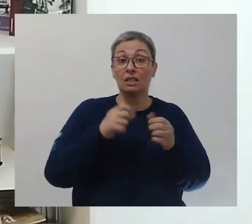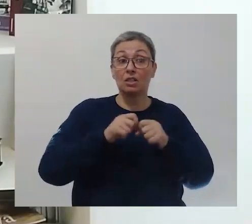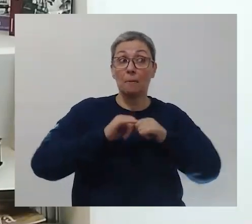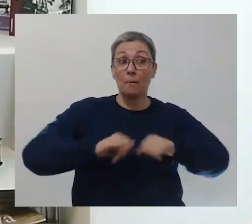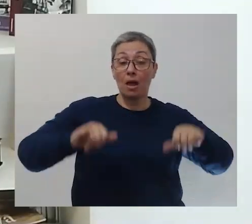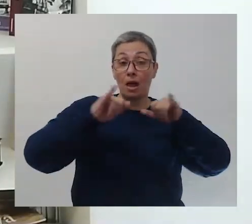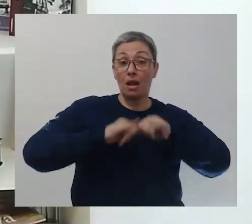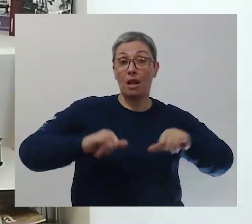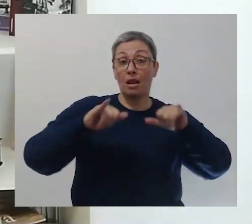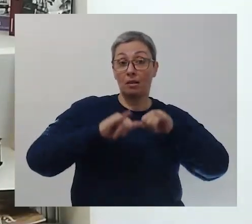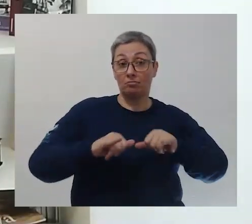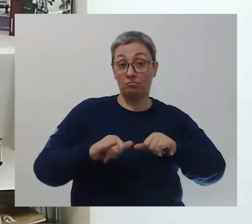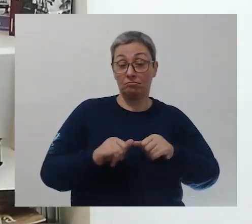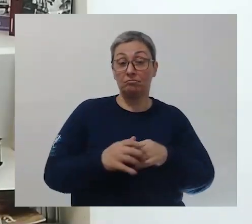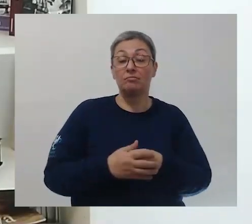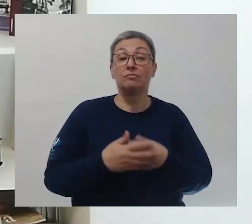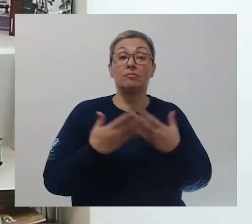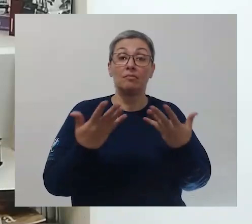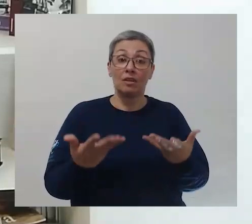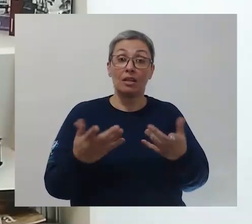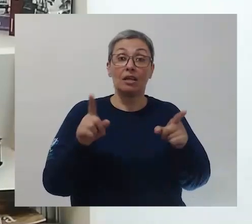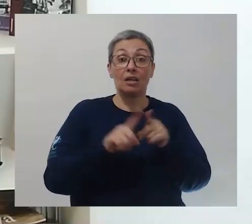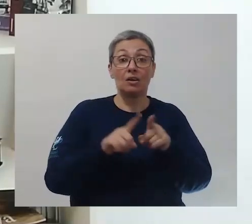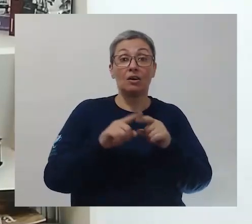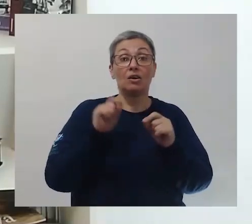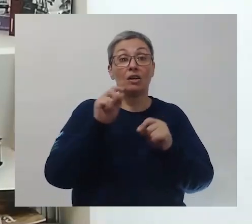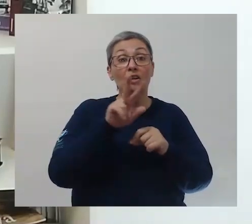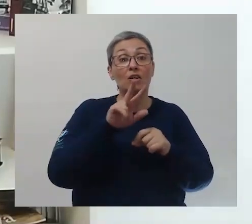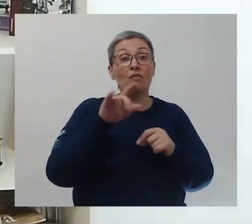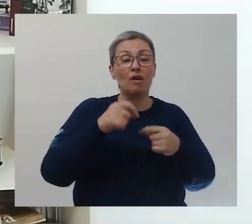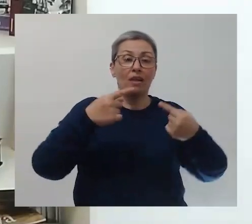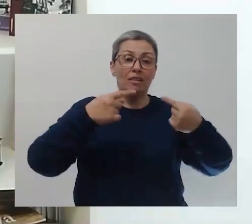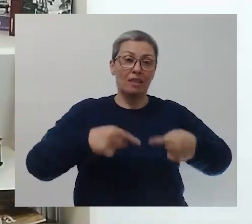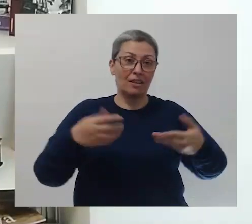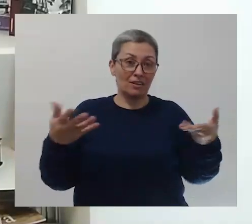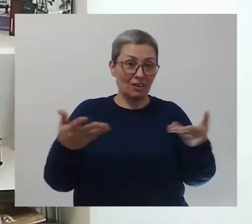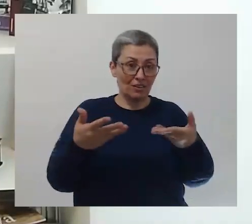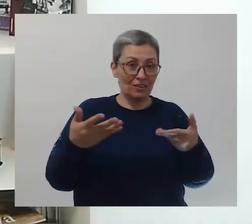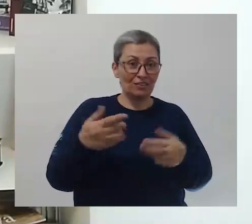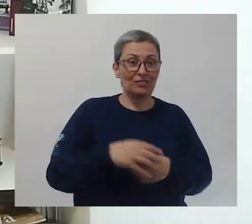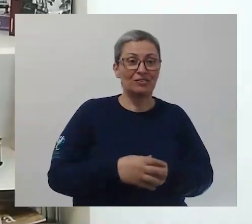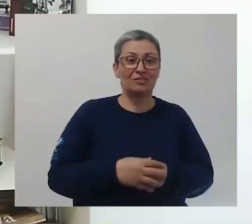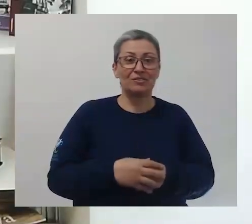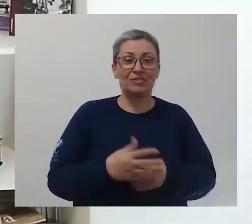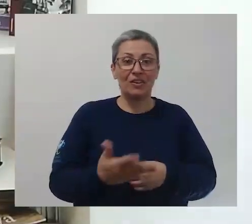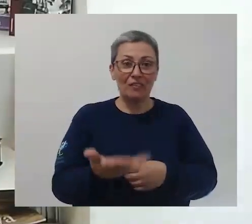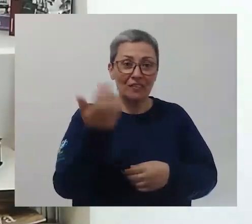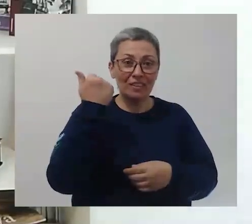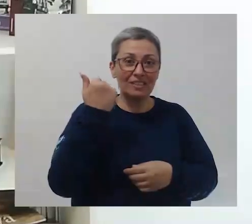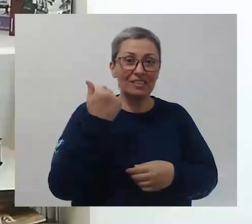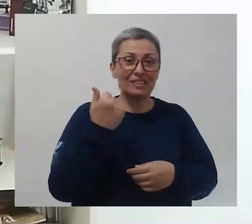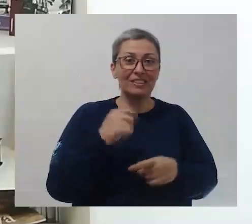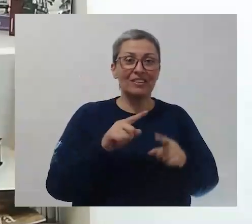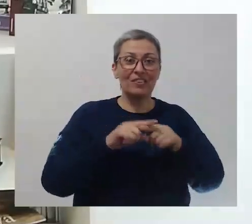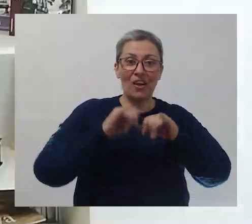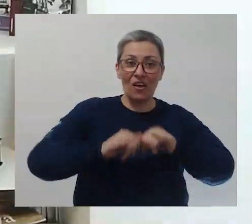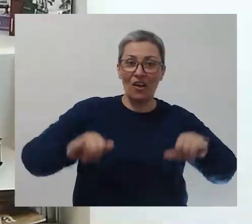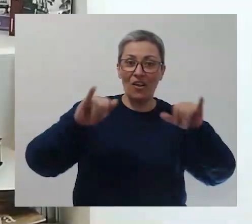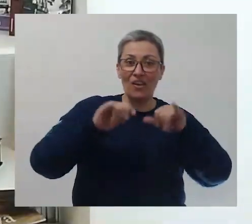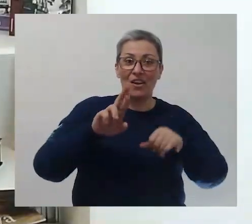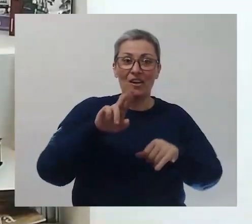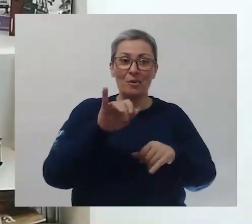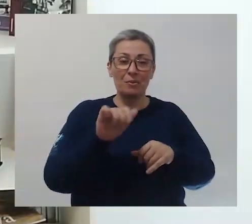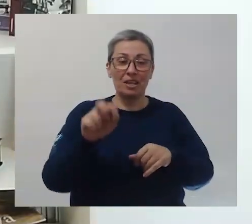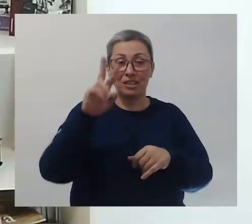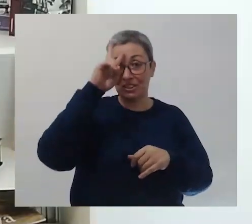propagar, divulgar, espalhar. E esse será o nosso desafio para vocês hoje. Let's spread the Ruby